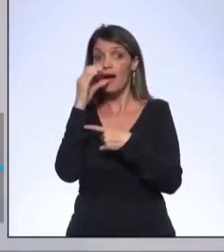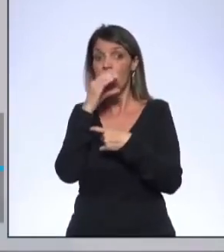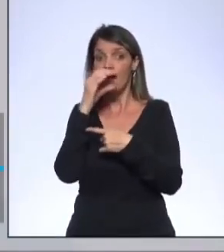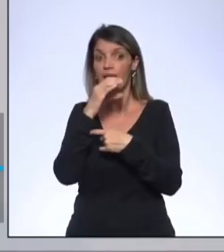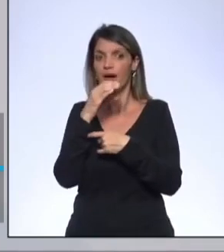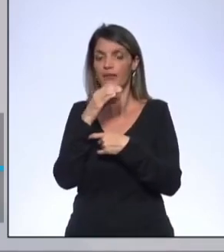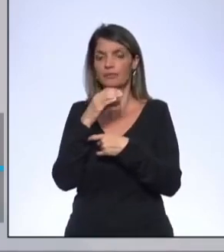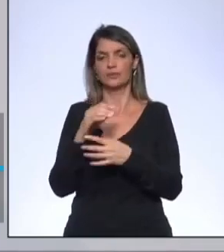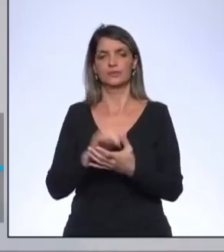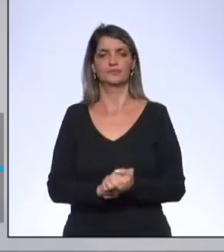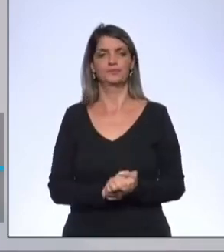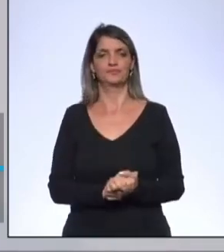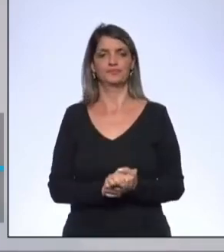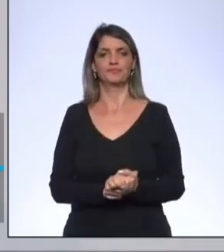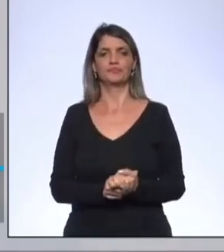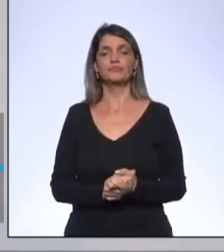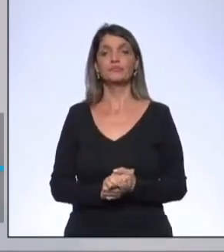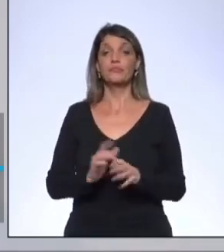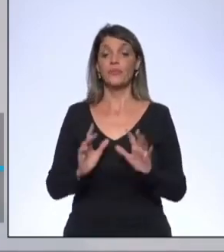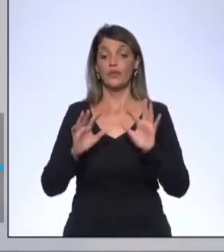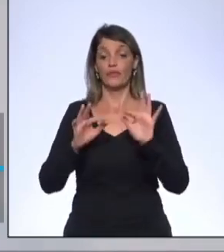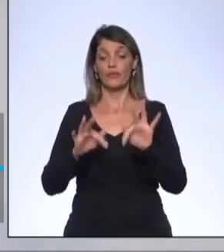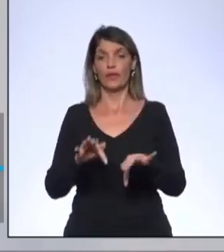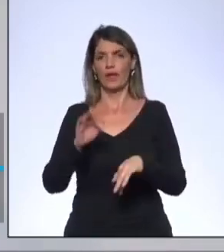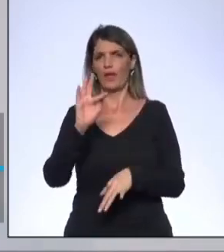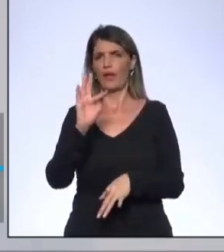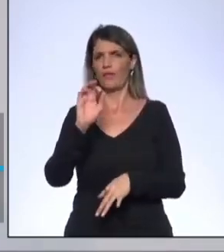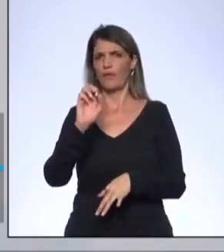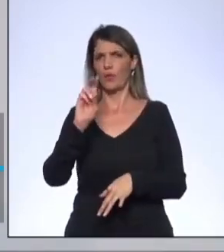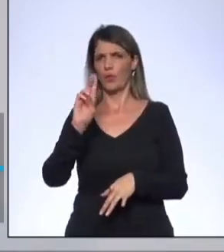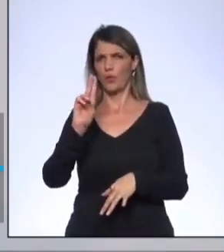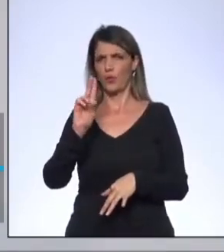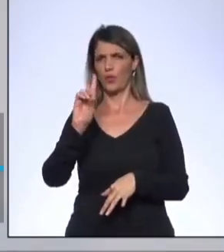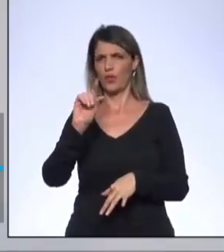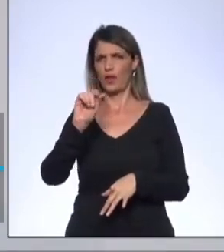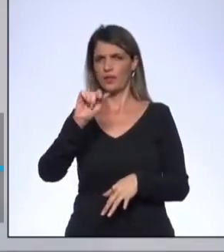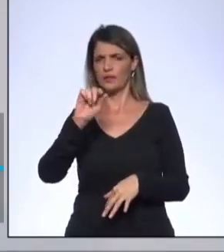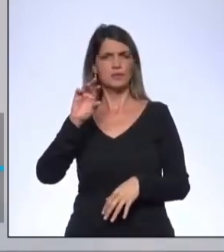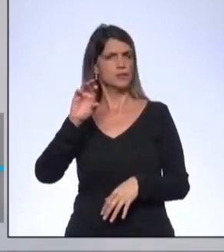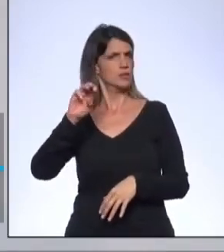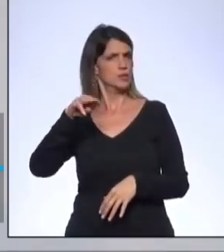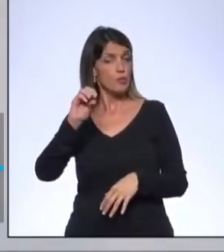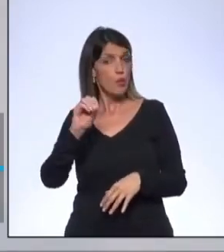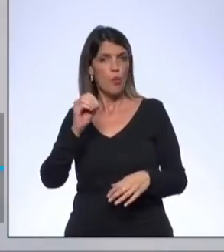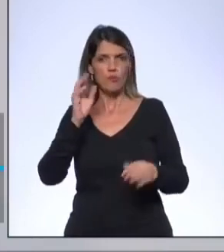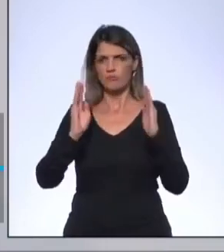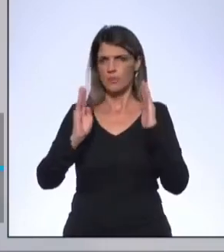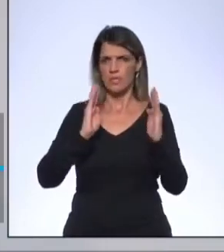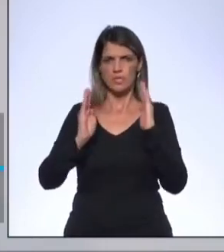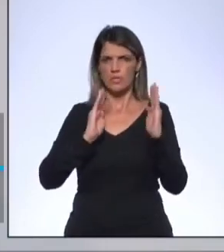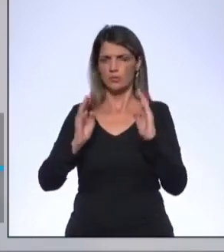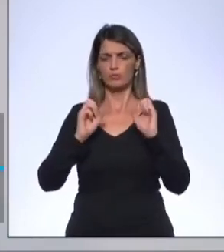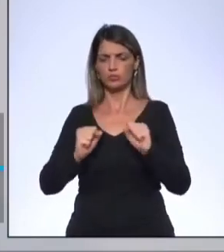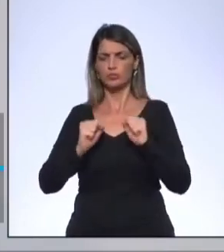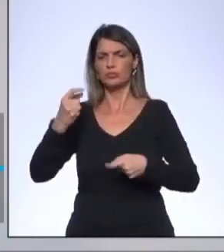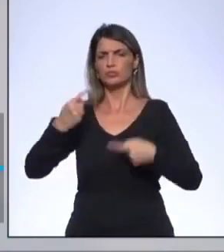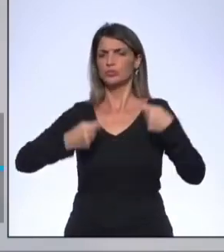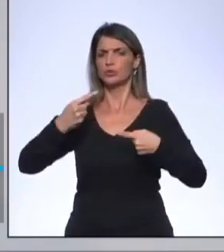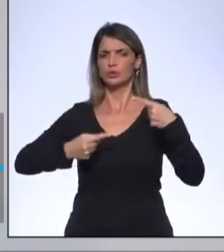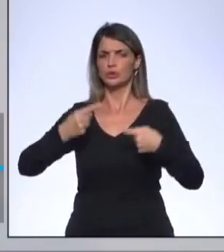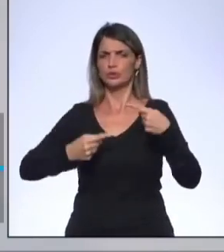rapidamente, a gente está no gancho do fim do feudalismo, tá? O feudalismo é um período onde o poder político